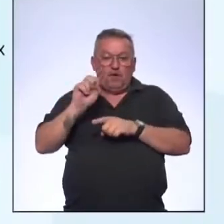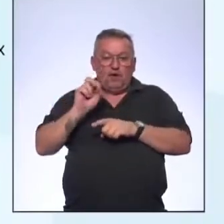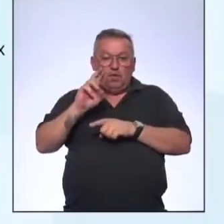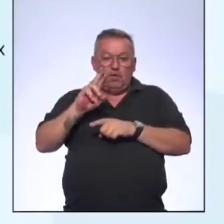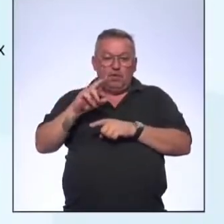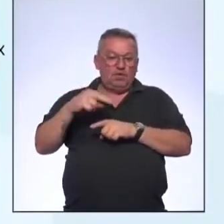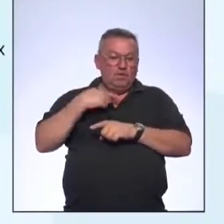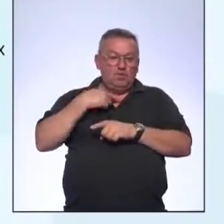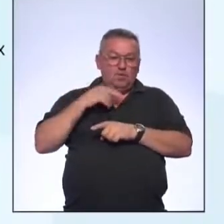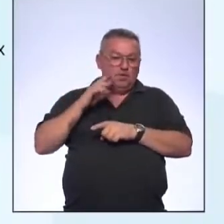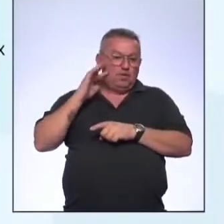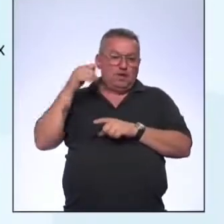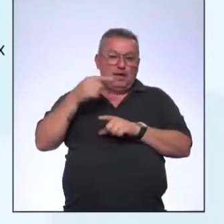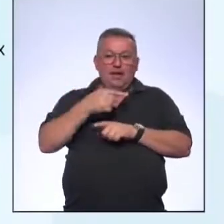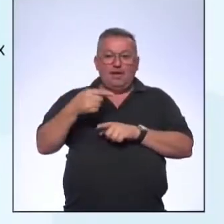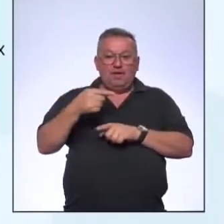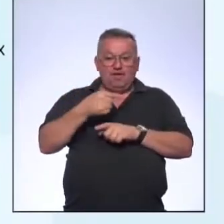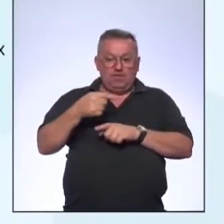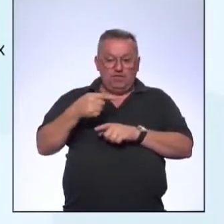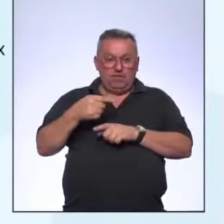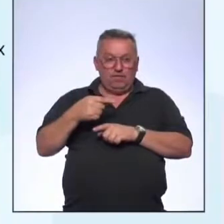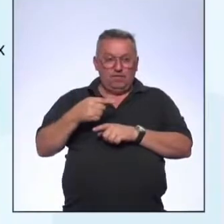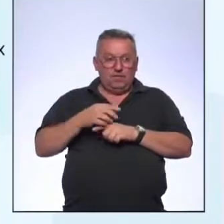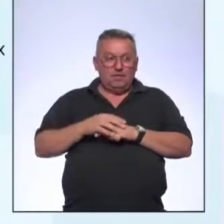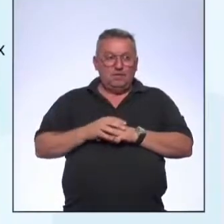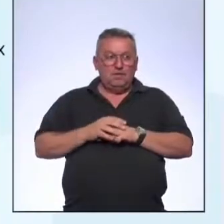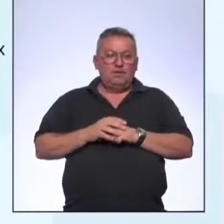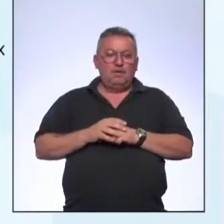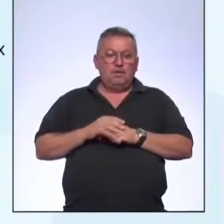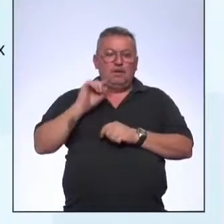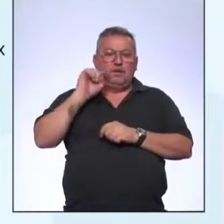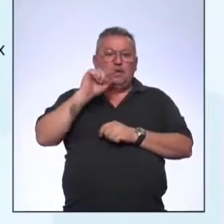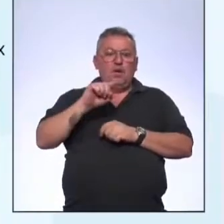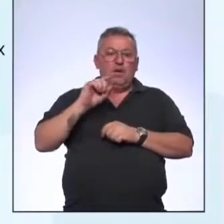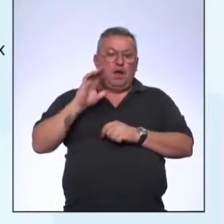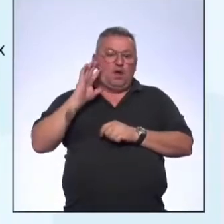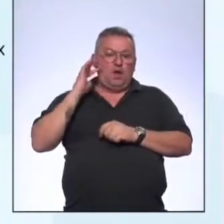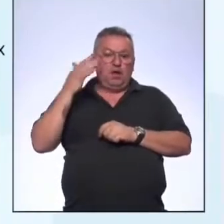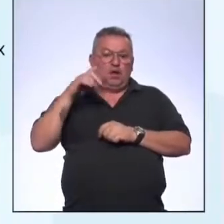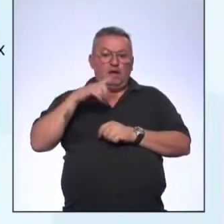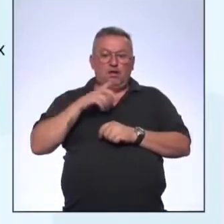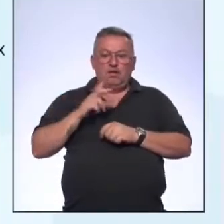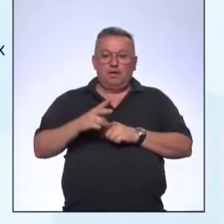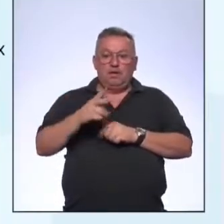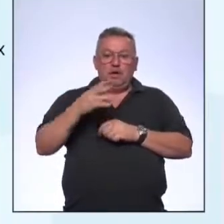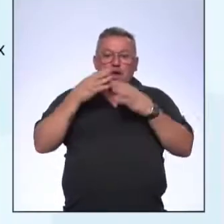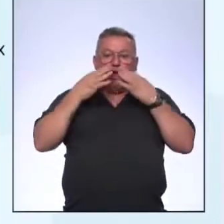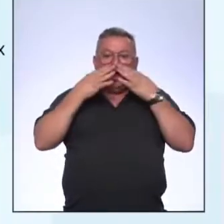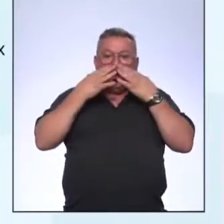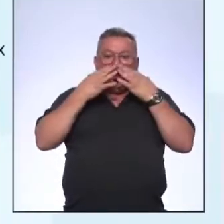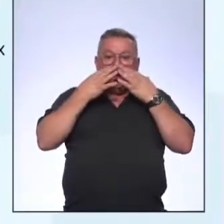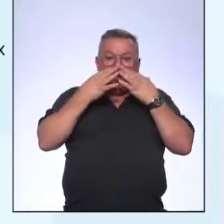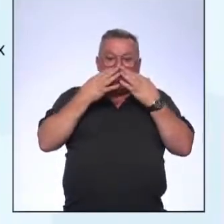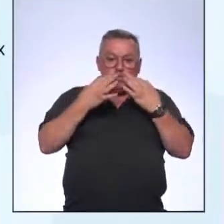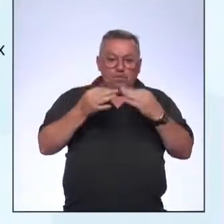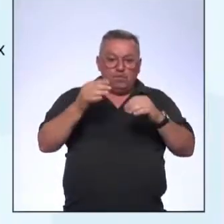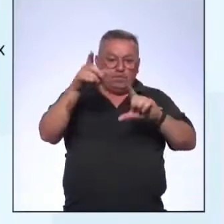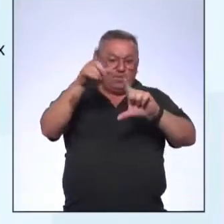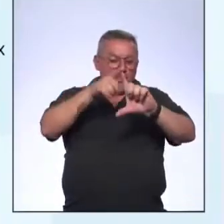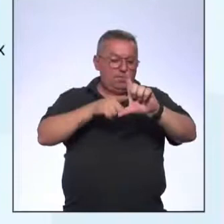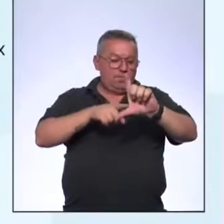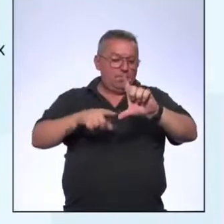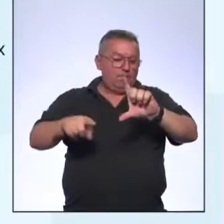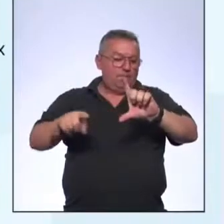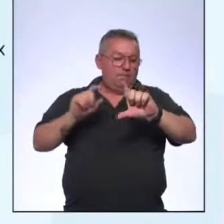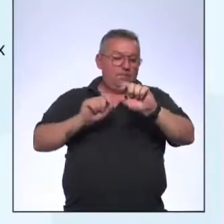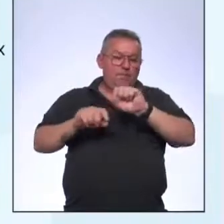pode acontecer números negativos Então nesse exato nesse caso né Nós temos que sempre observar esse gráfico é que eles estão